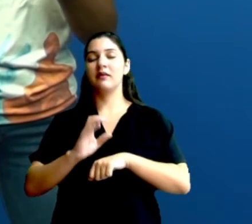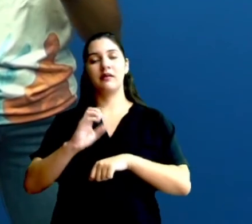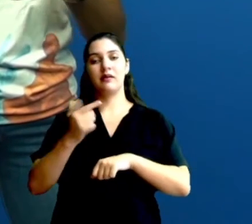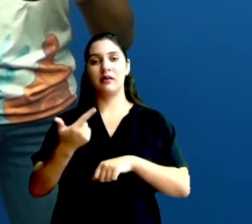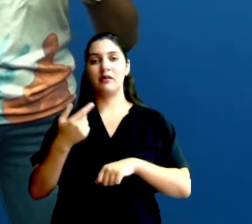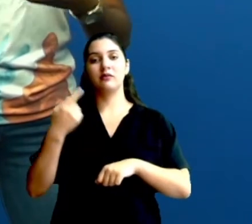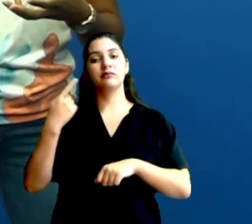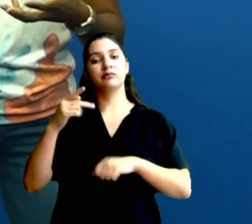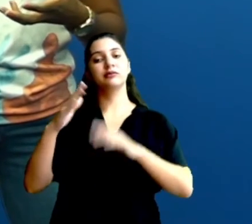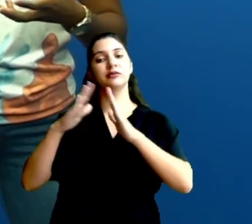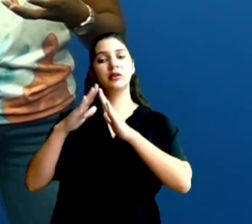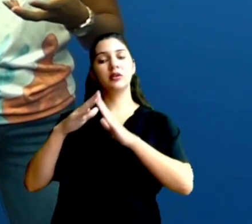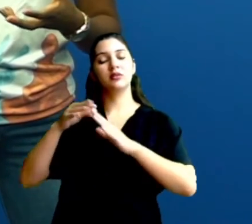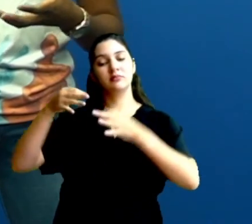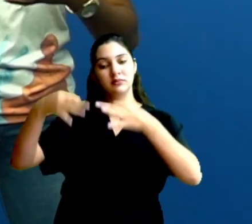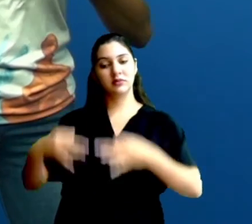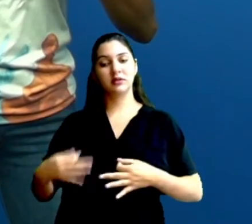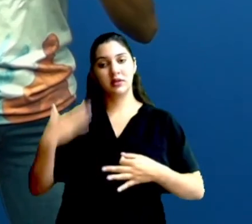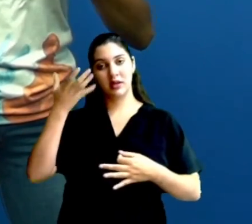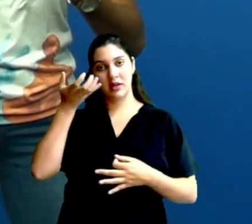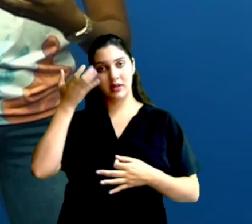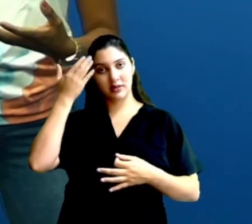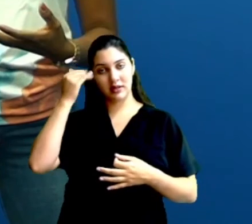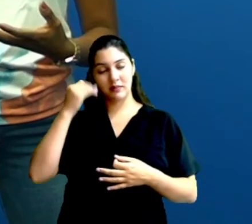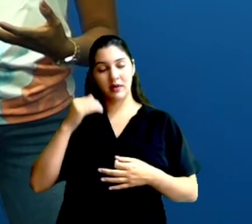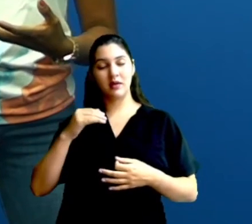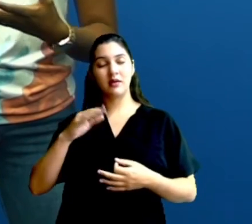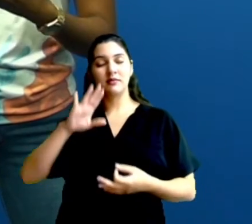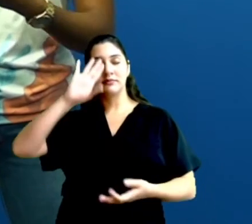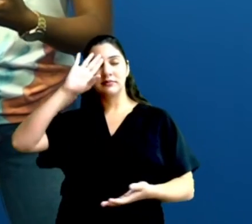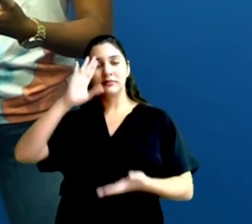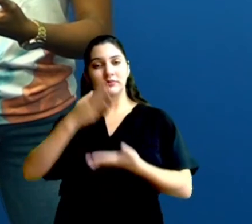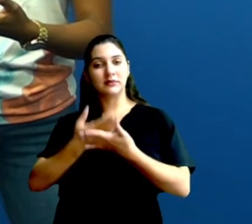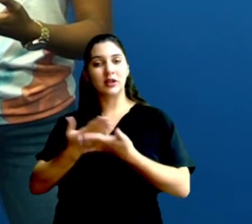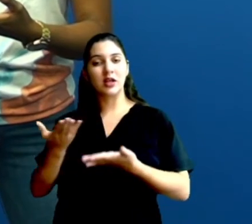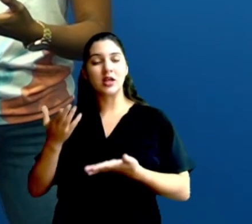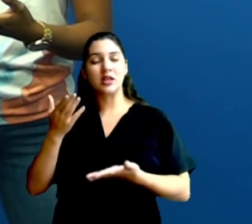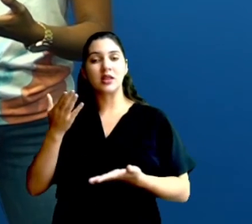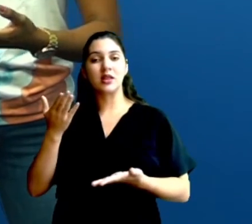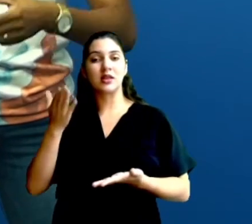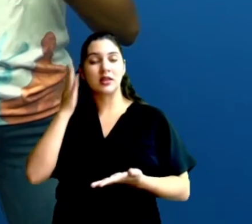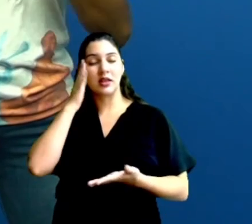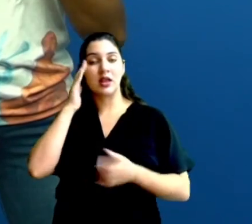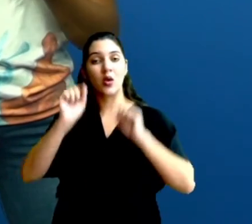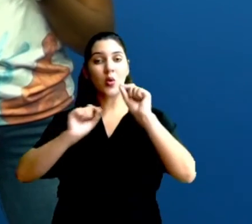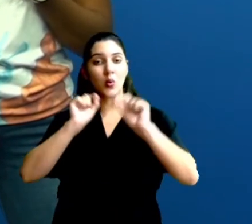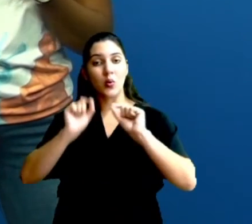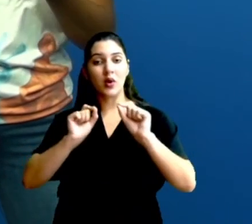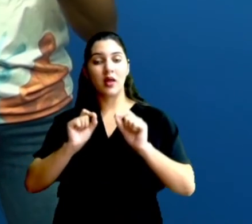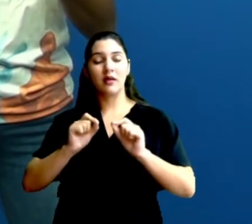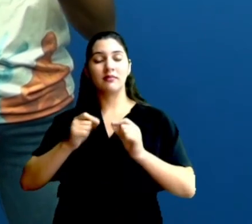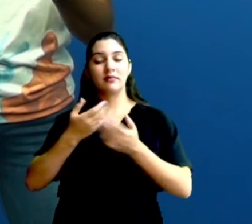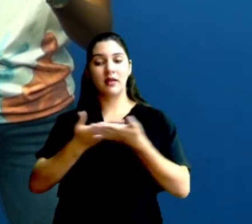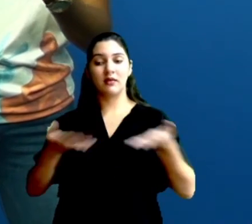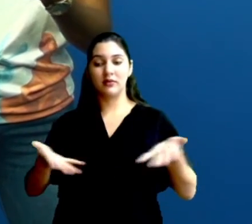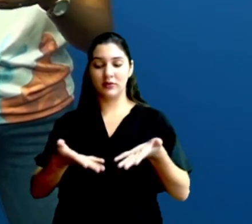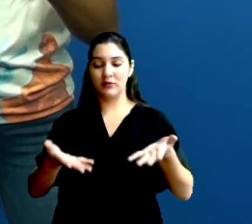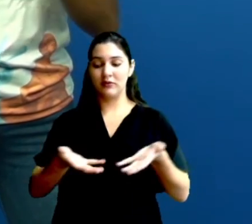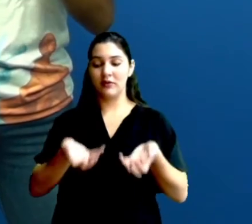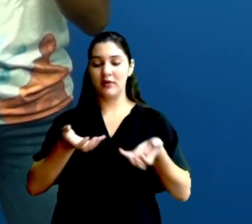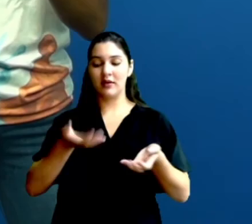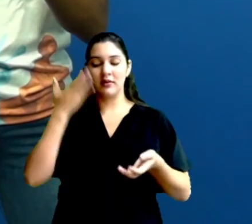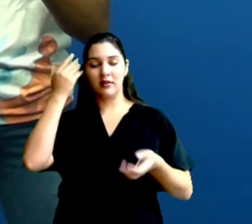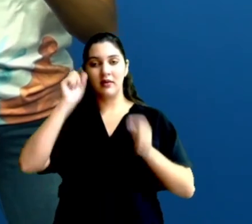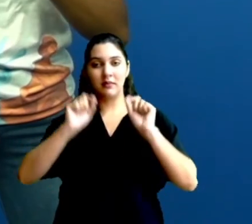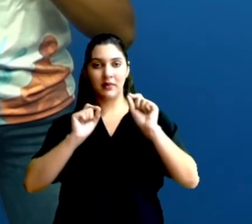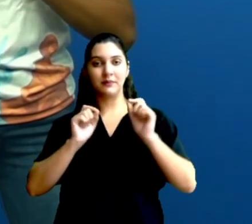aí de casa com certeza quer saber se você realmente compreendeu o que foi passado na aula de hoje. E eu aqui também quero saber.